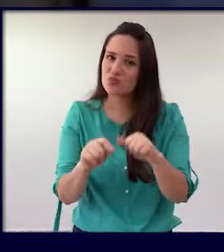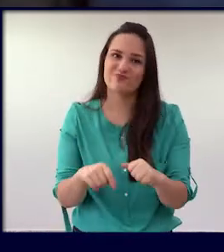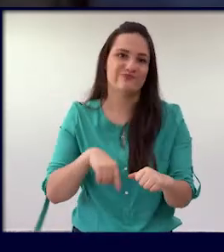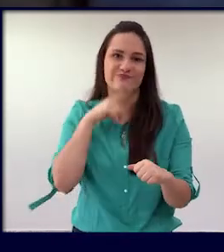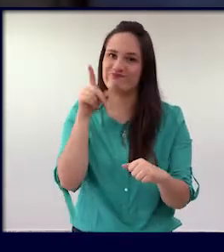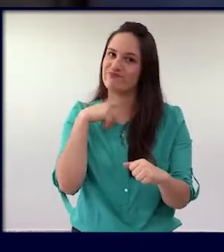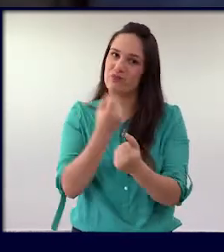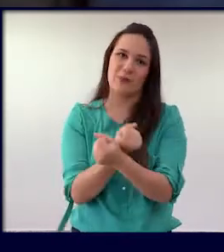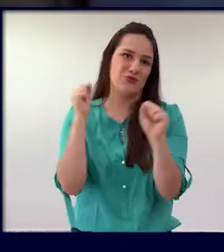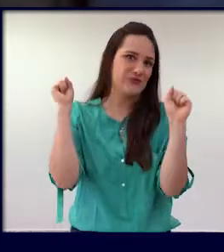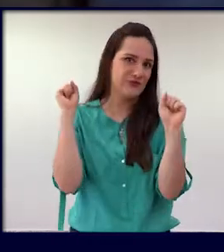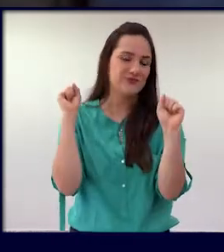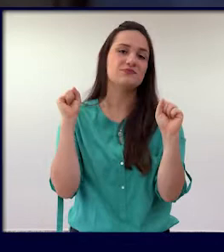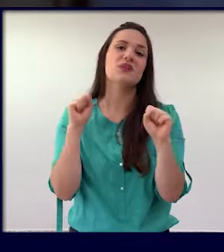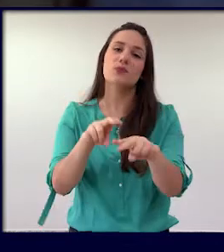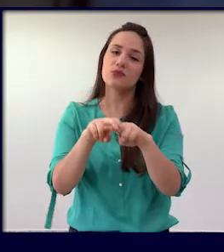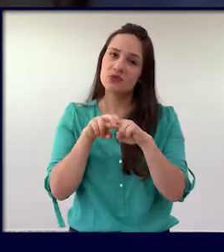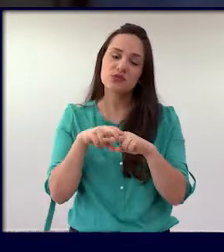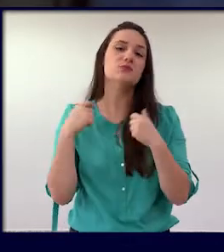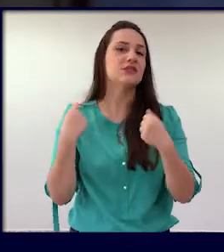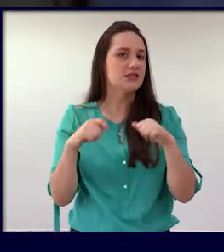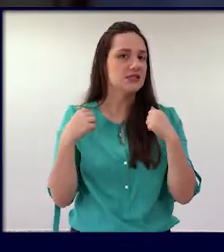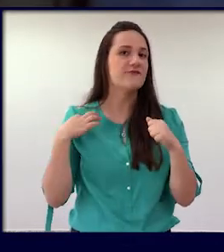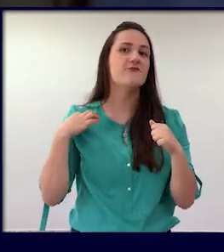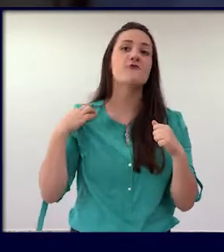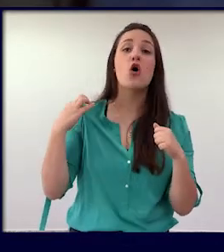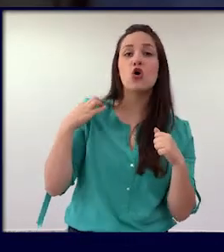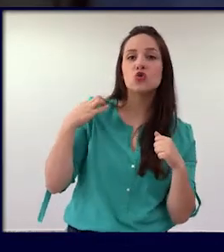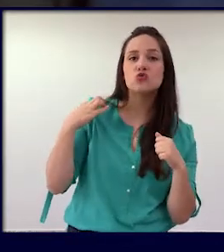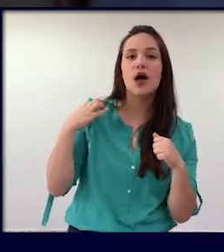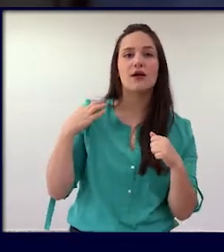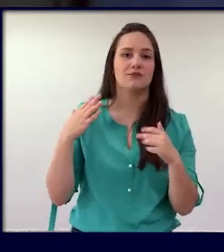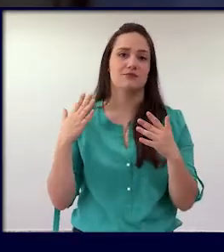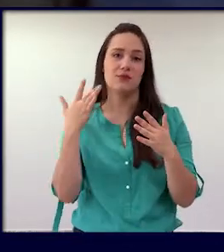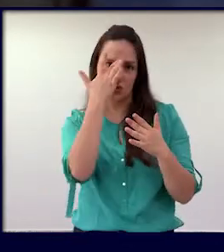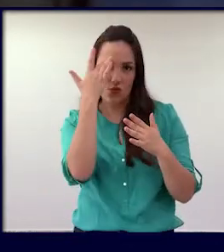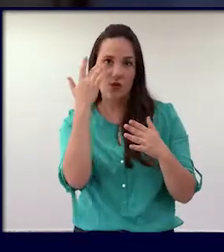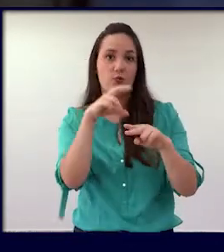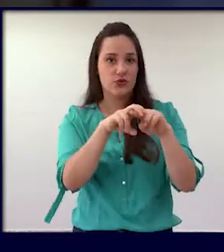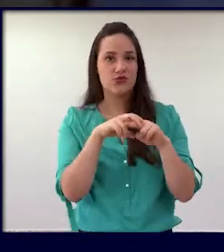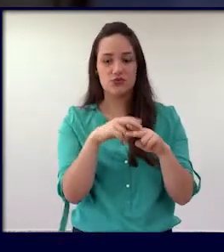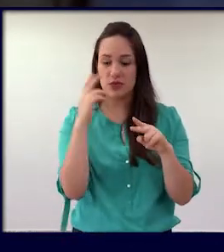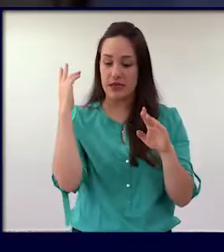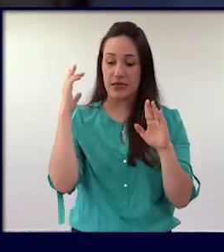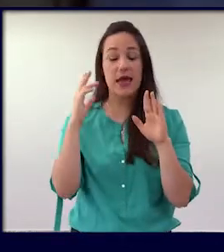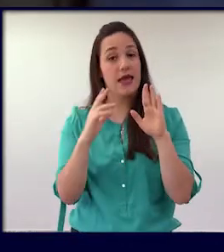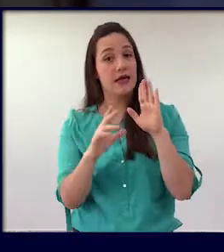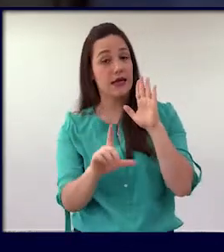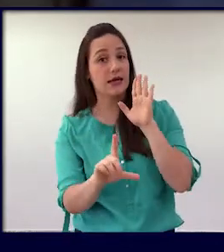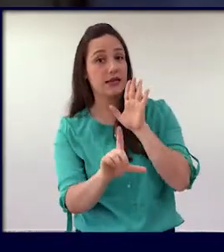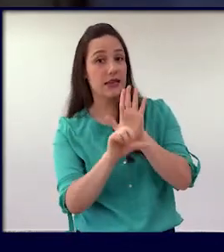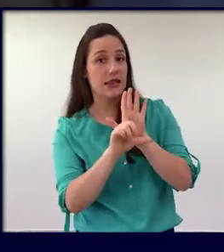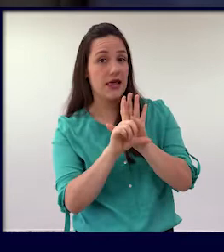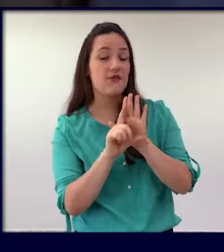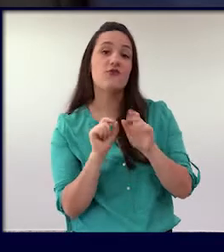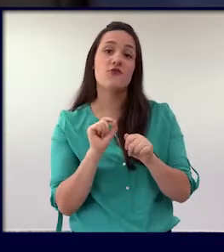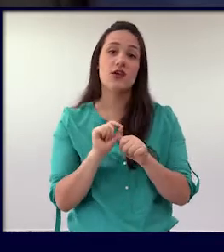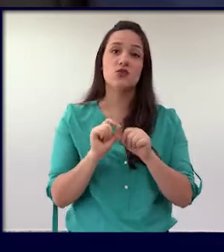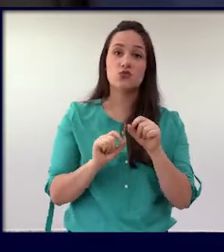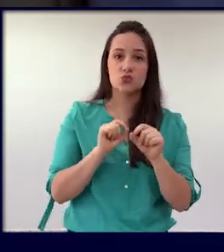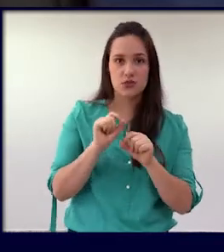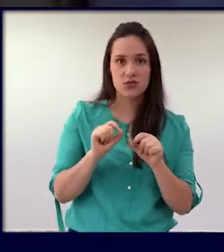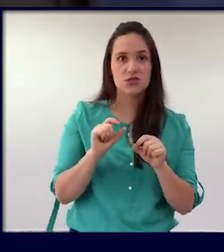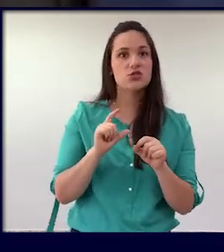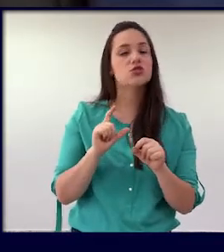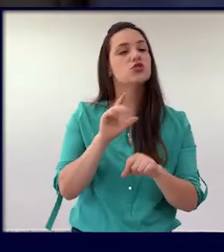atender essa demanda de realizar a eleição. Então, para isso, nas nossas leis, no nosso ordenamento, é previsto